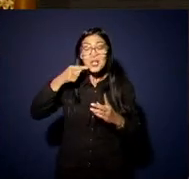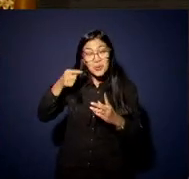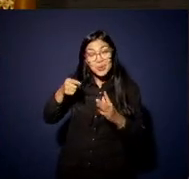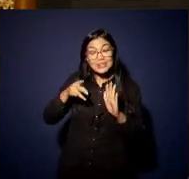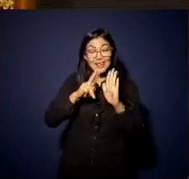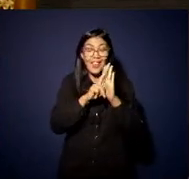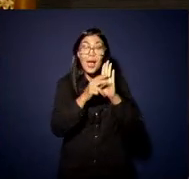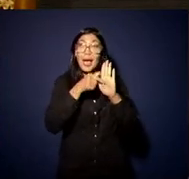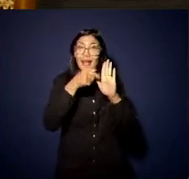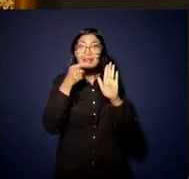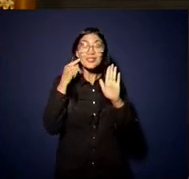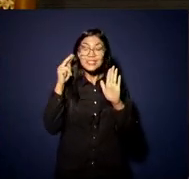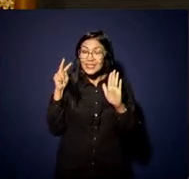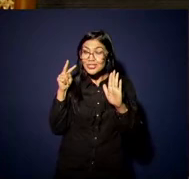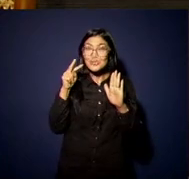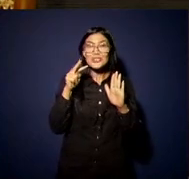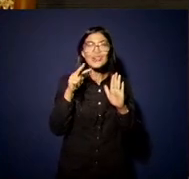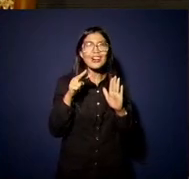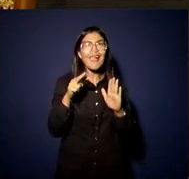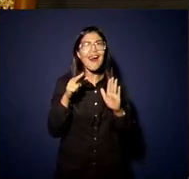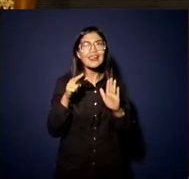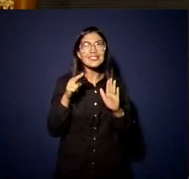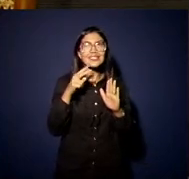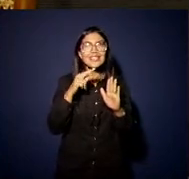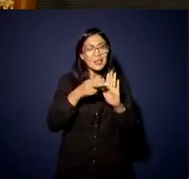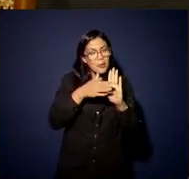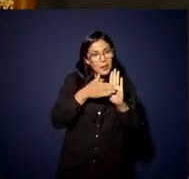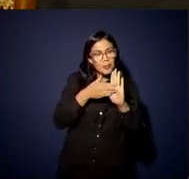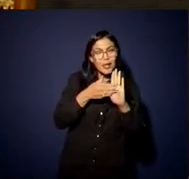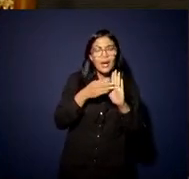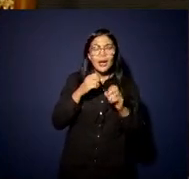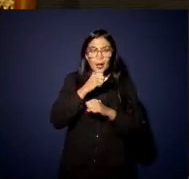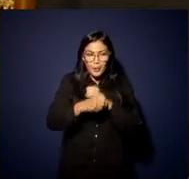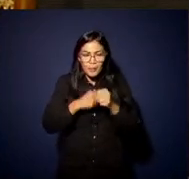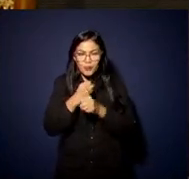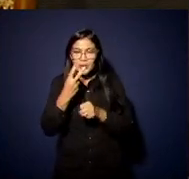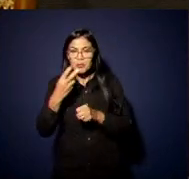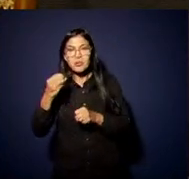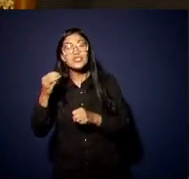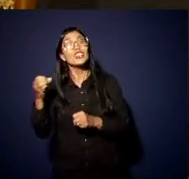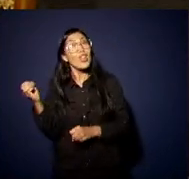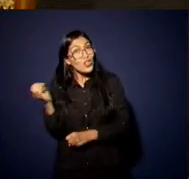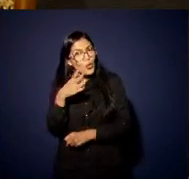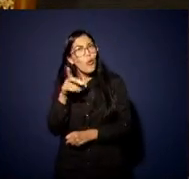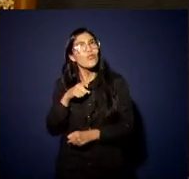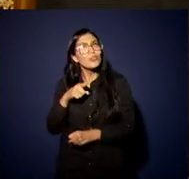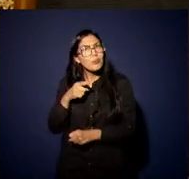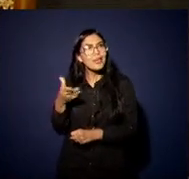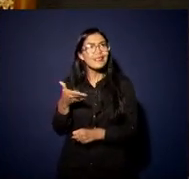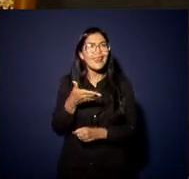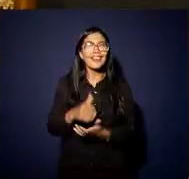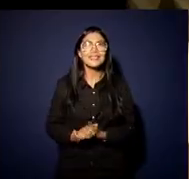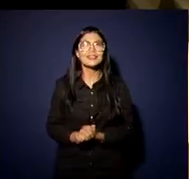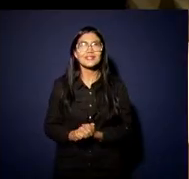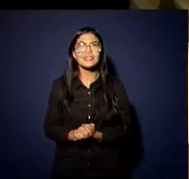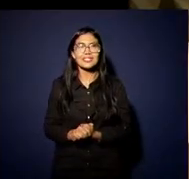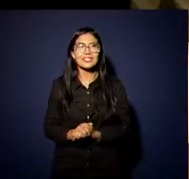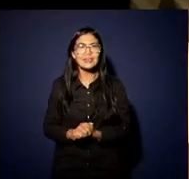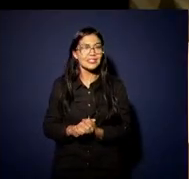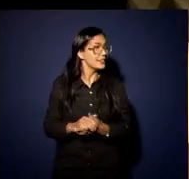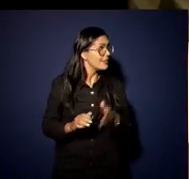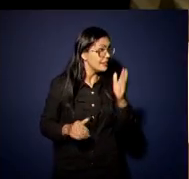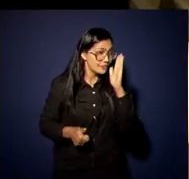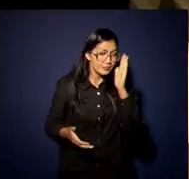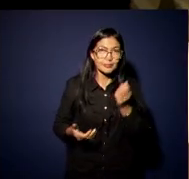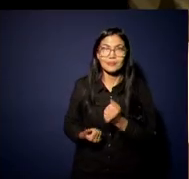e eu queria que vocês olhassem para agenda regulatória de 2023 tem mais novidade boa vindo por aí você comentou já